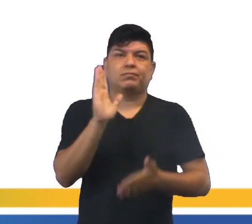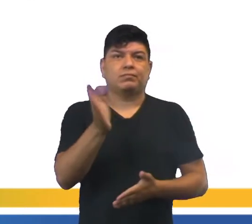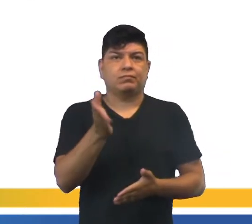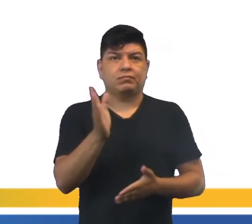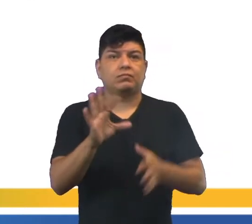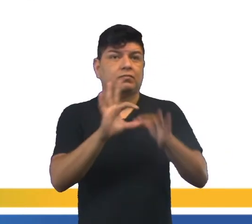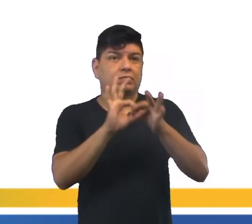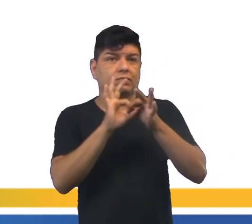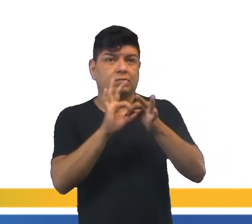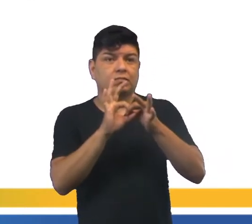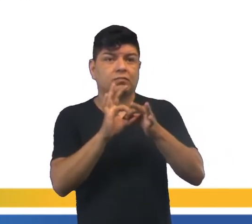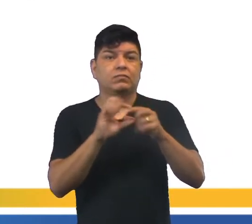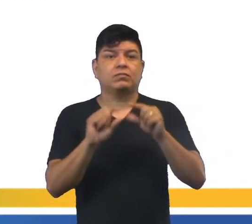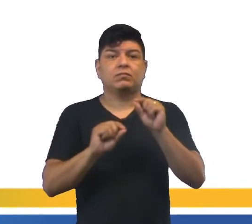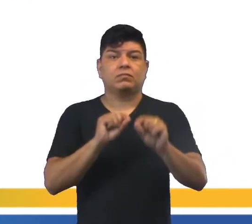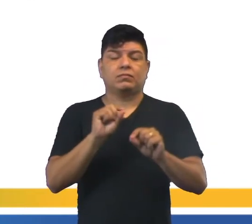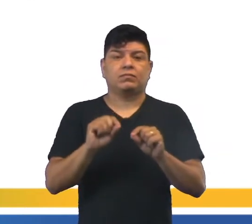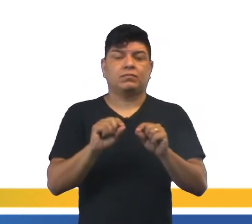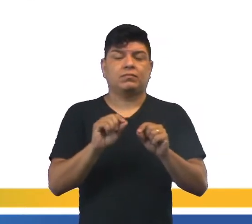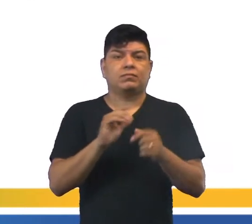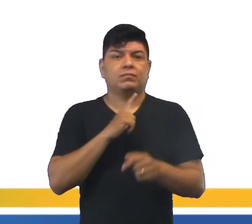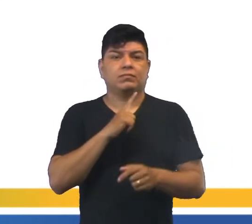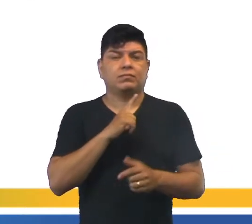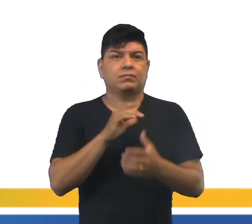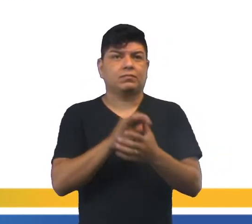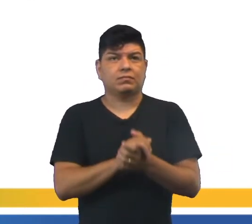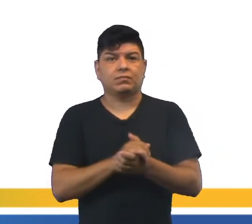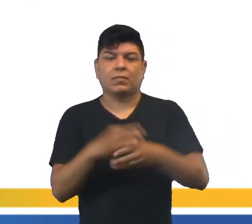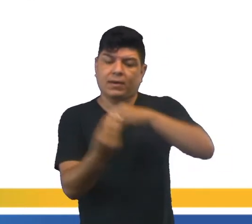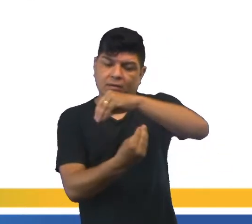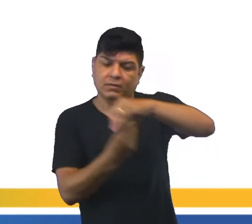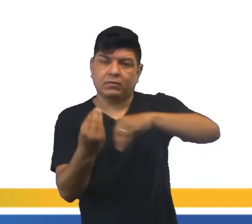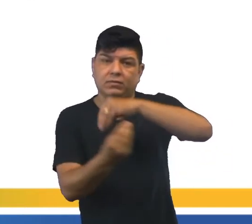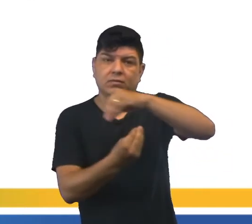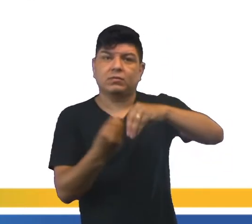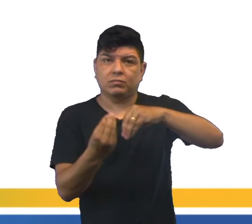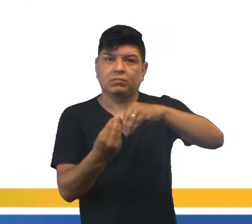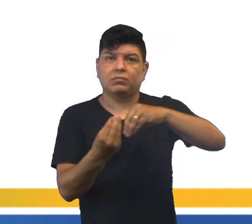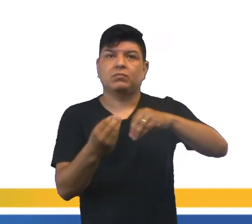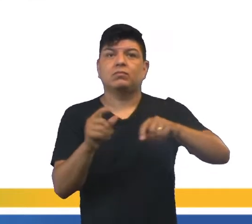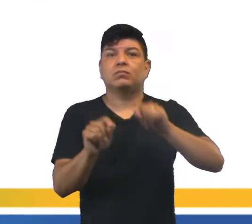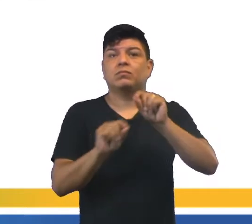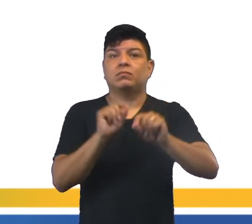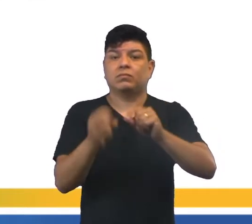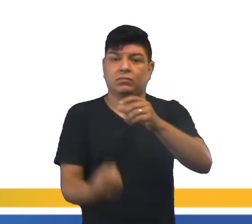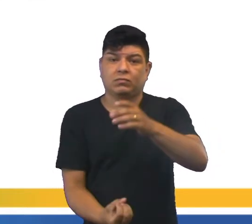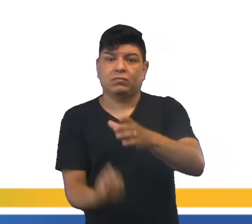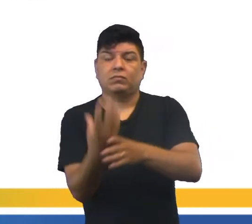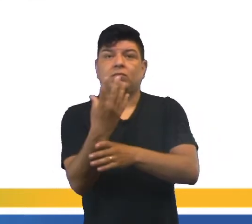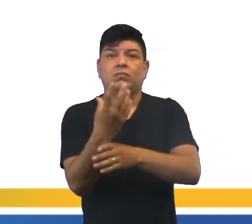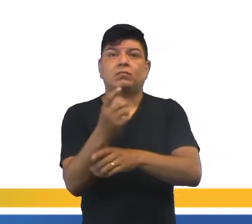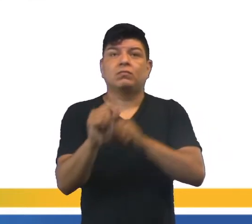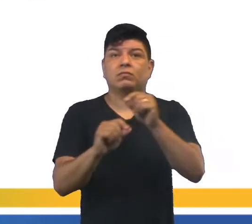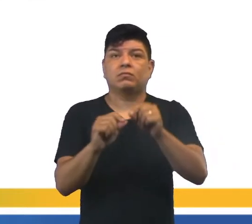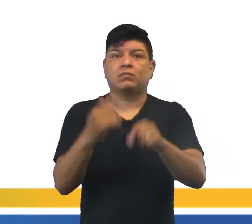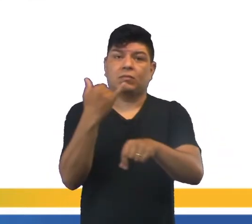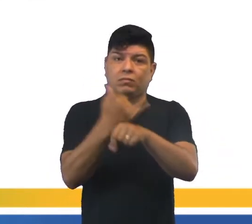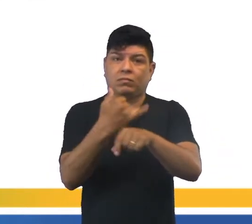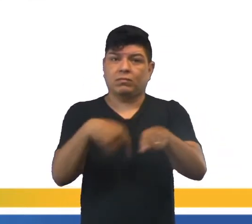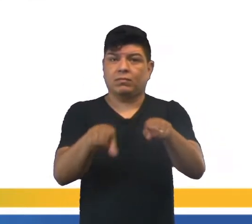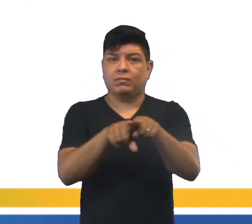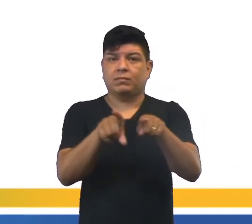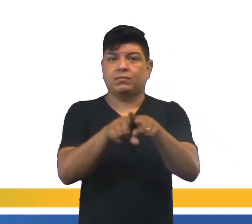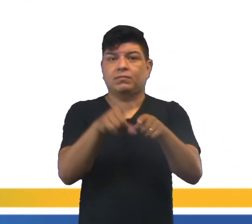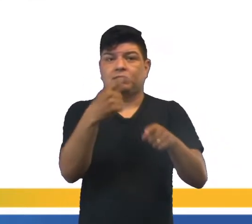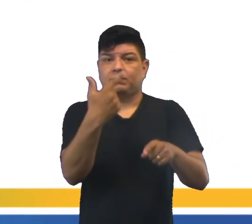ligações metálicas, elas são uma mistura homogênea, né, onde formam ligas metálicas, e